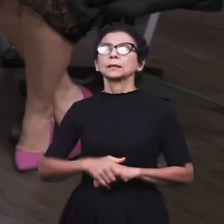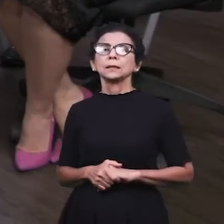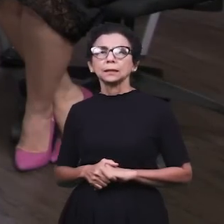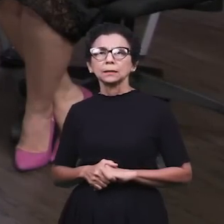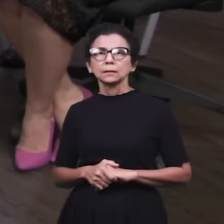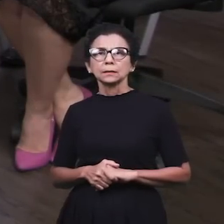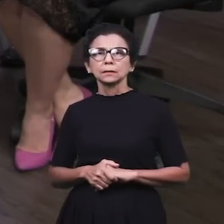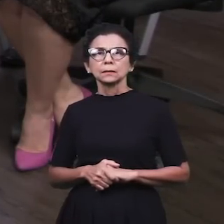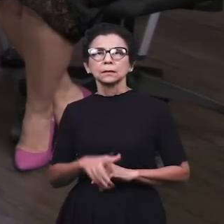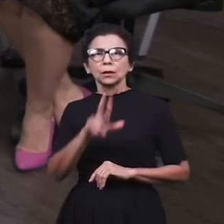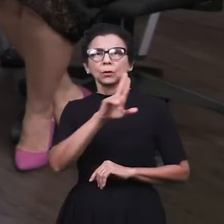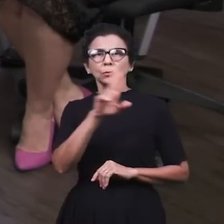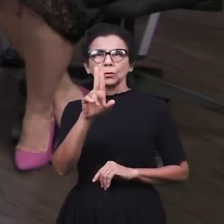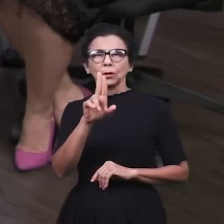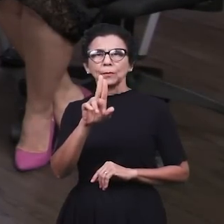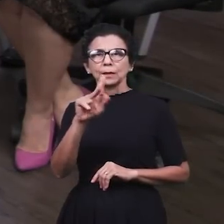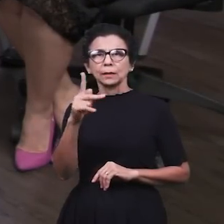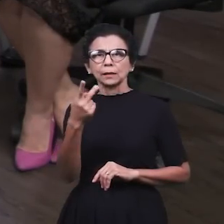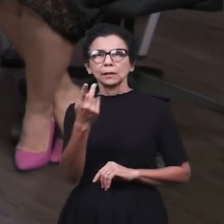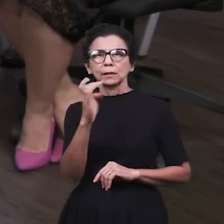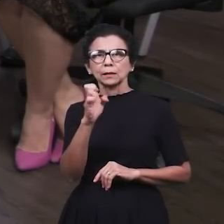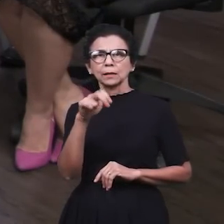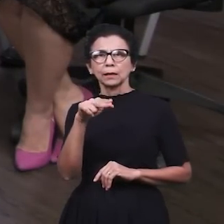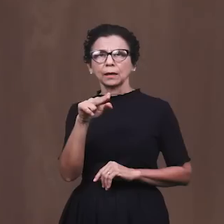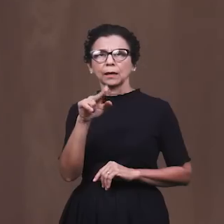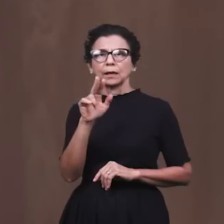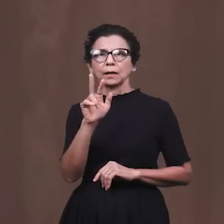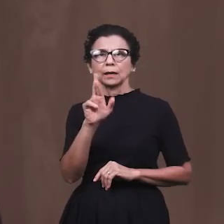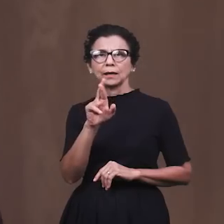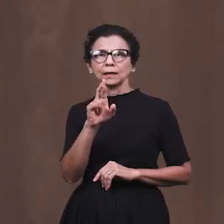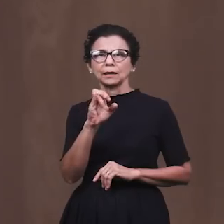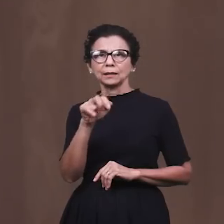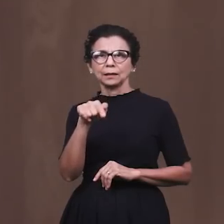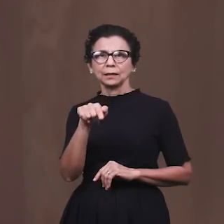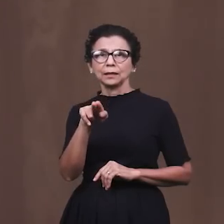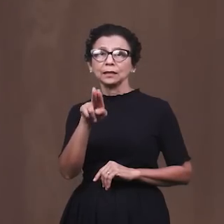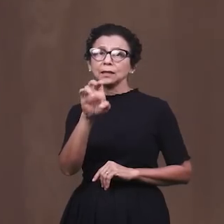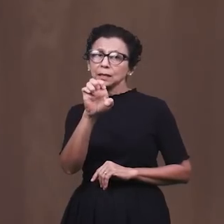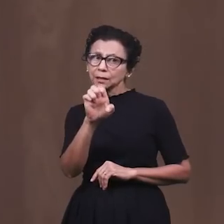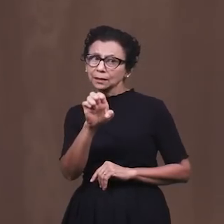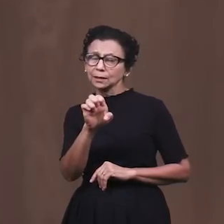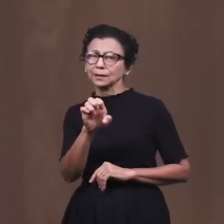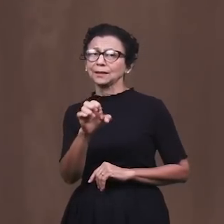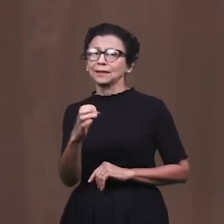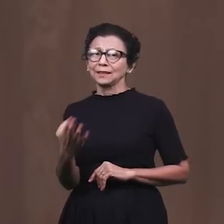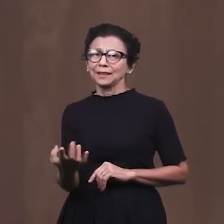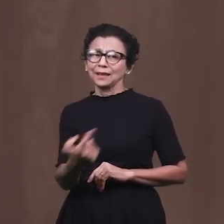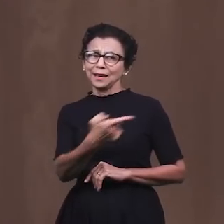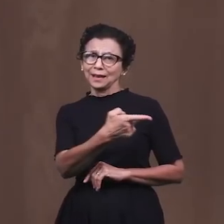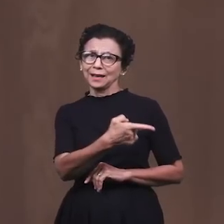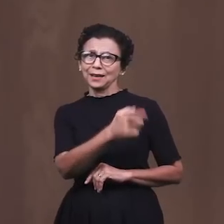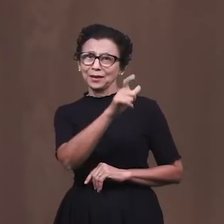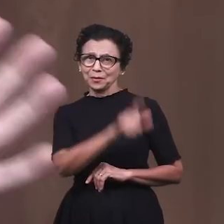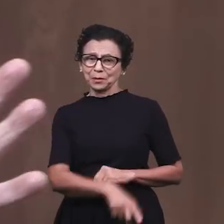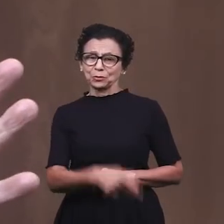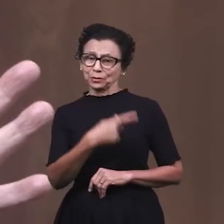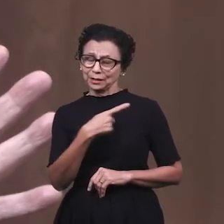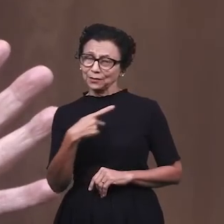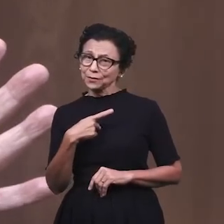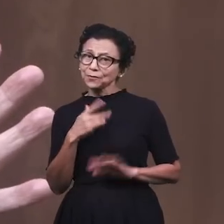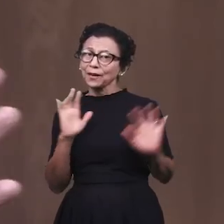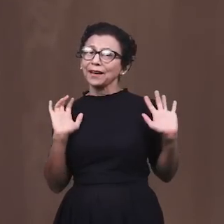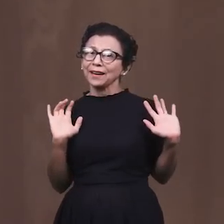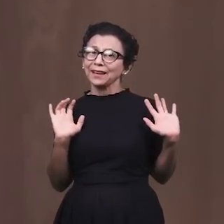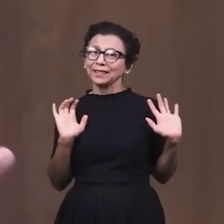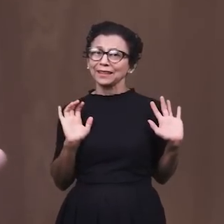nome era Henrique. Aí o pastor leu então o dom e entregou na medida da fé que ele teve, porque tinha outros que nem fé não